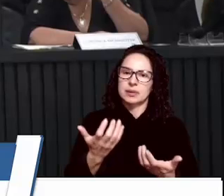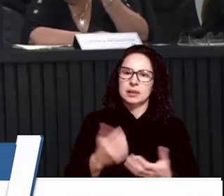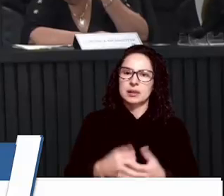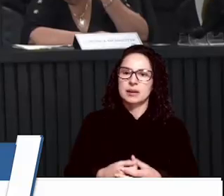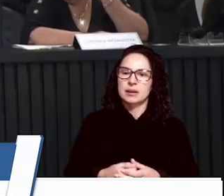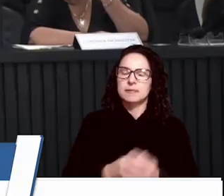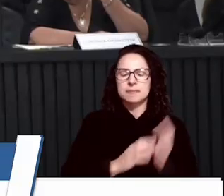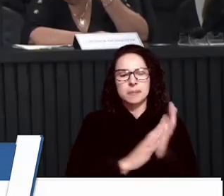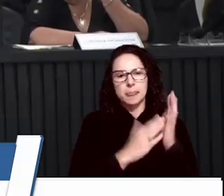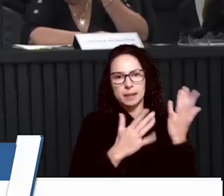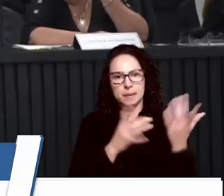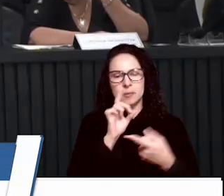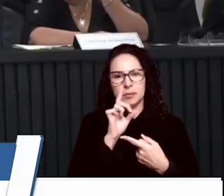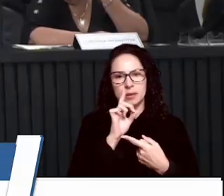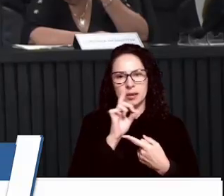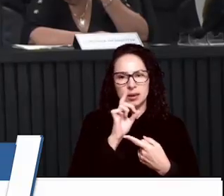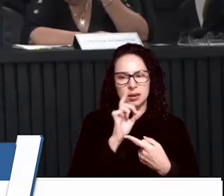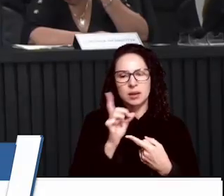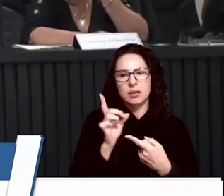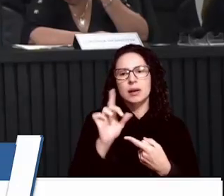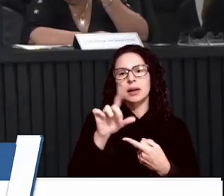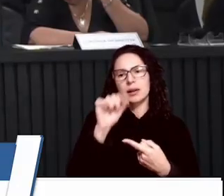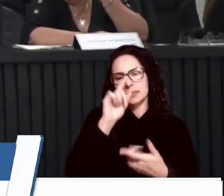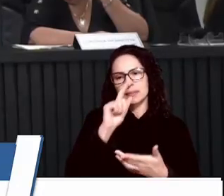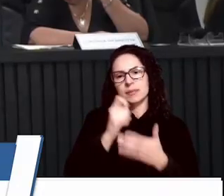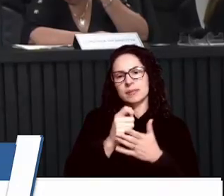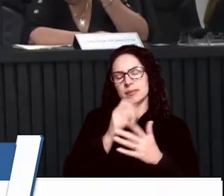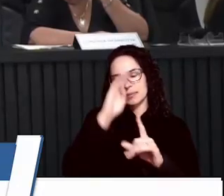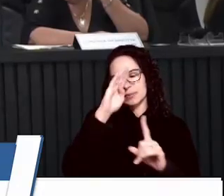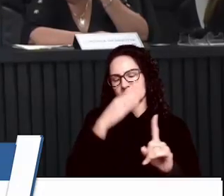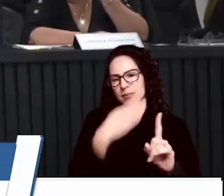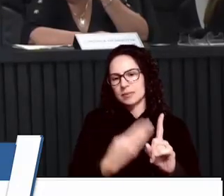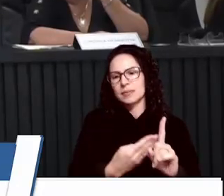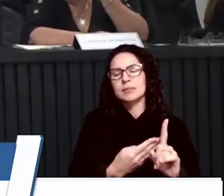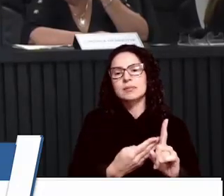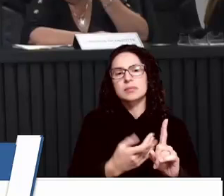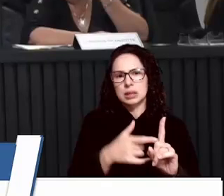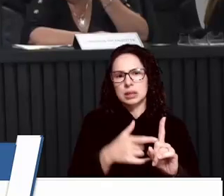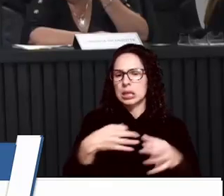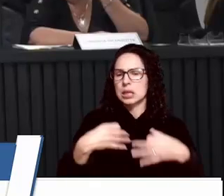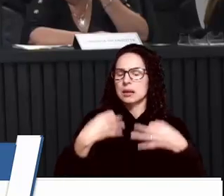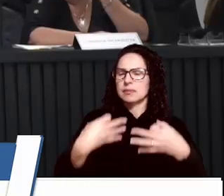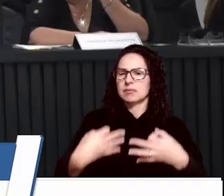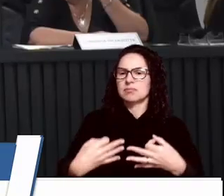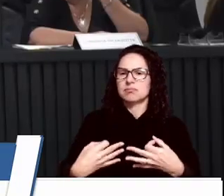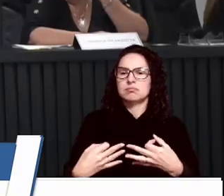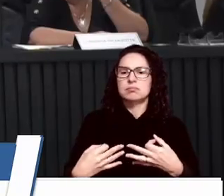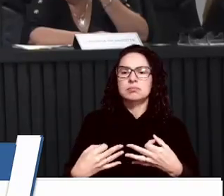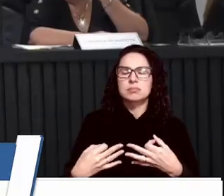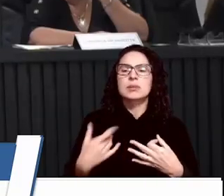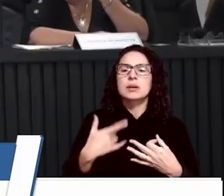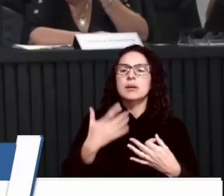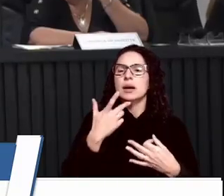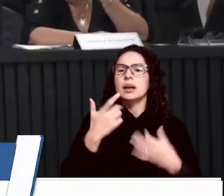parabenizar o Daniel Bassi pela autoria da moção, muito justa. E eu quero falar aqui não